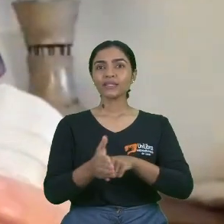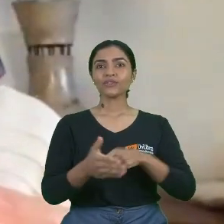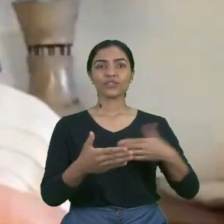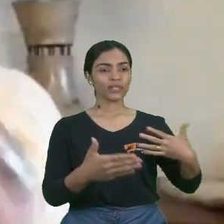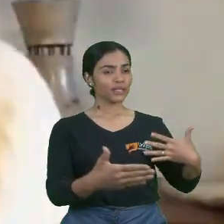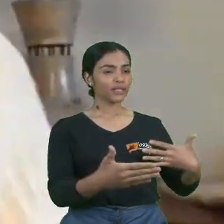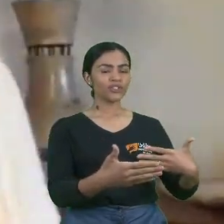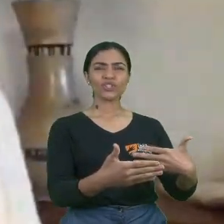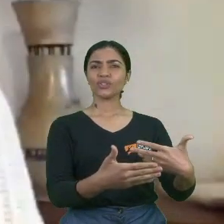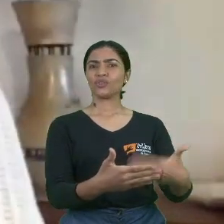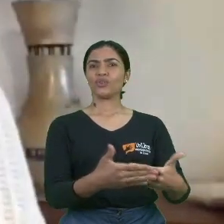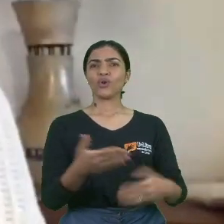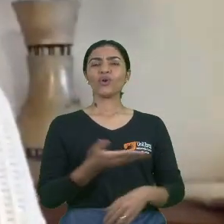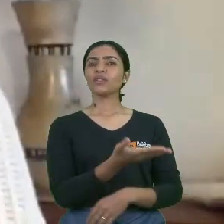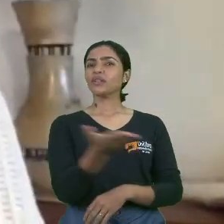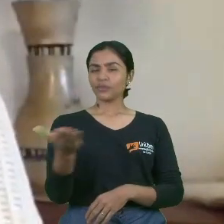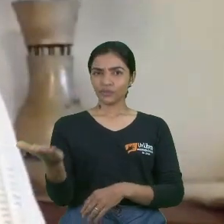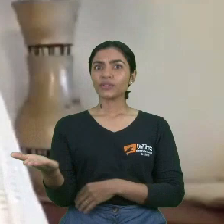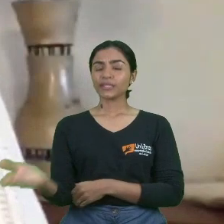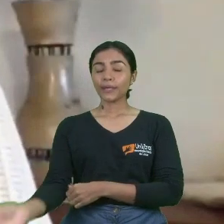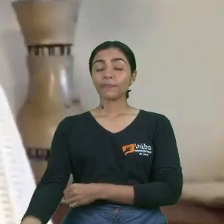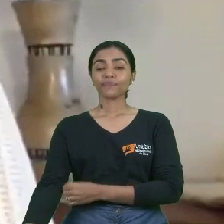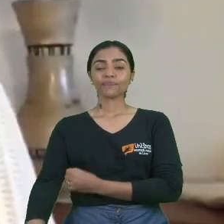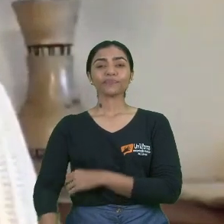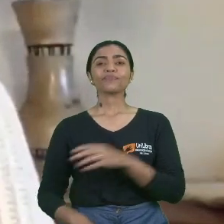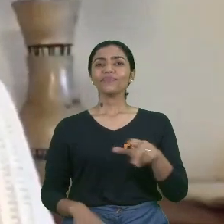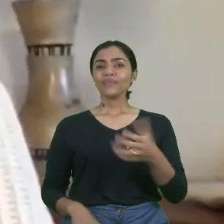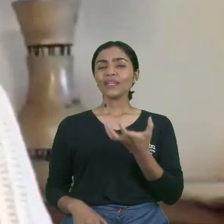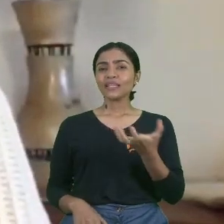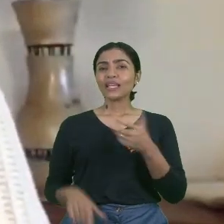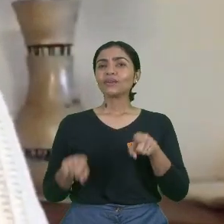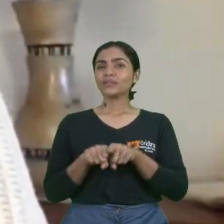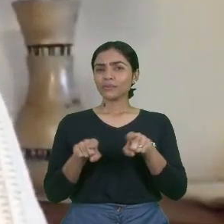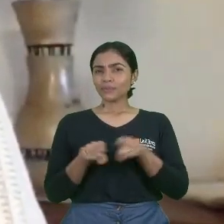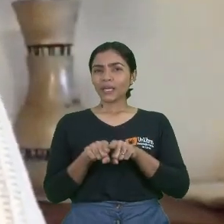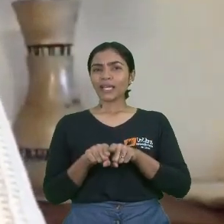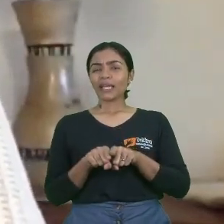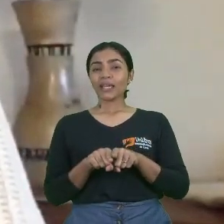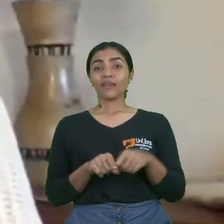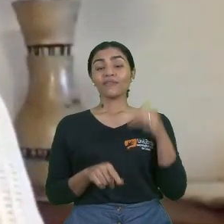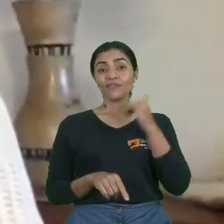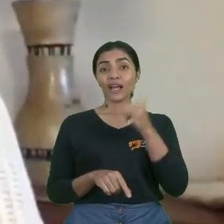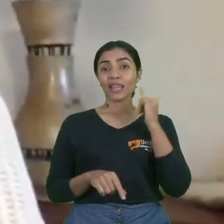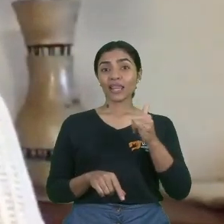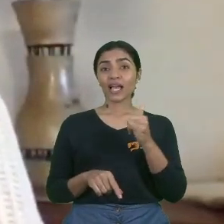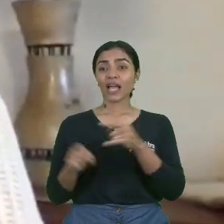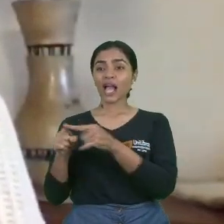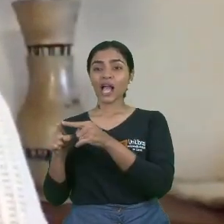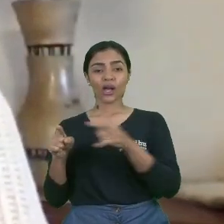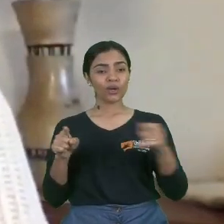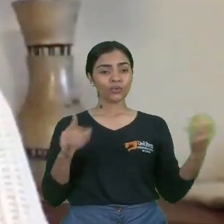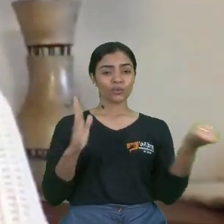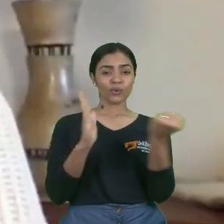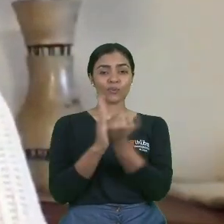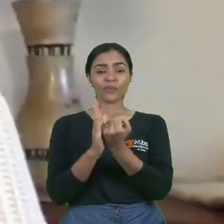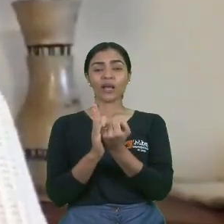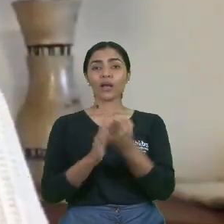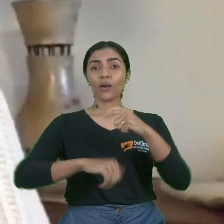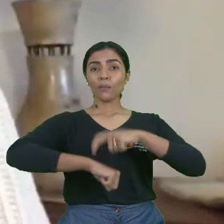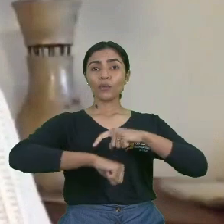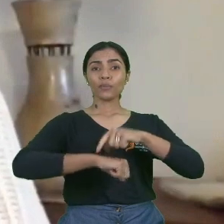vocês e eu queria trazer aqui também o momento do in Deep né o in Deep eu me lembro muito